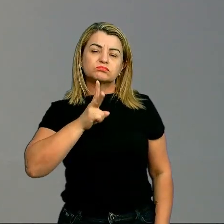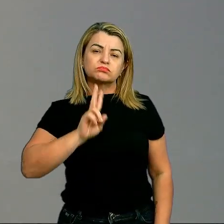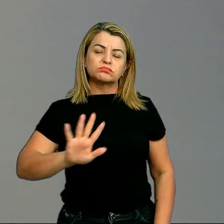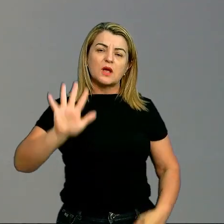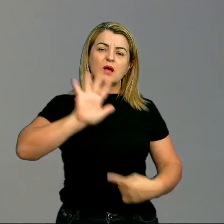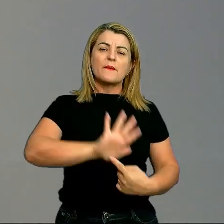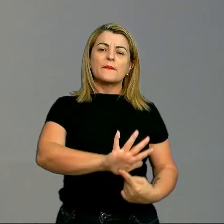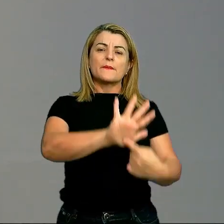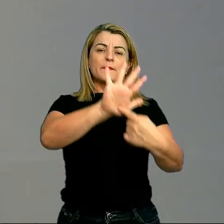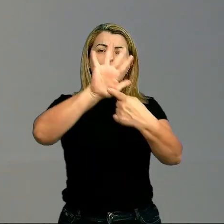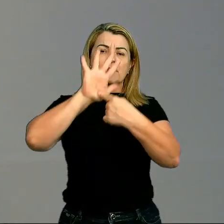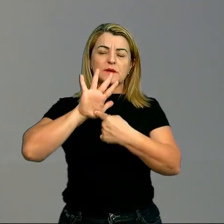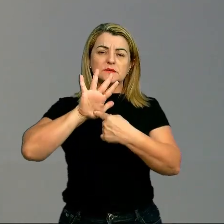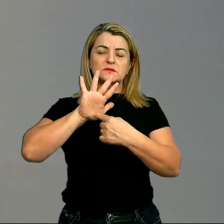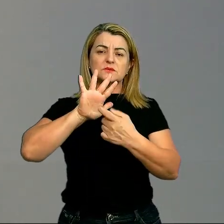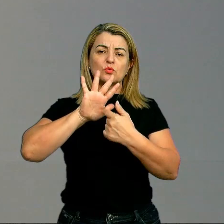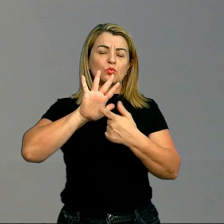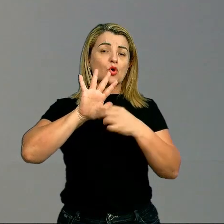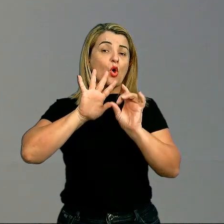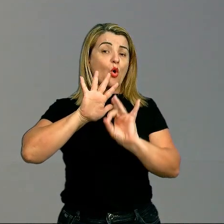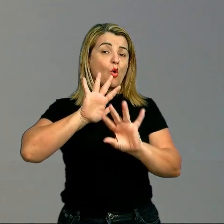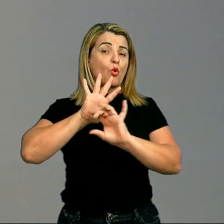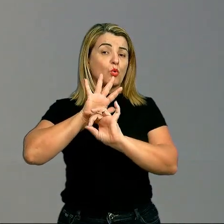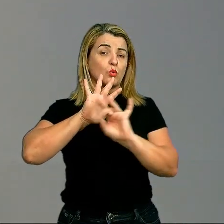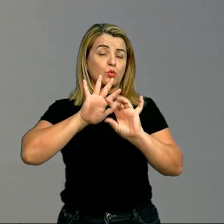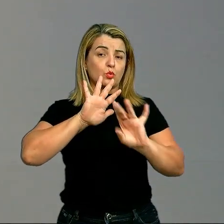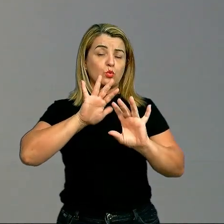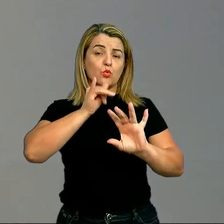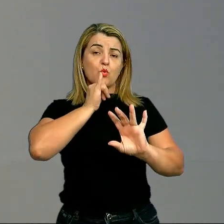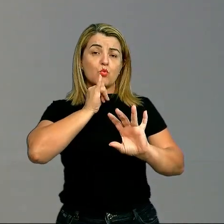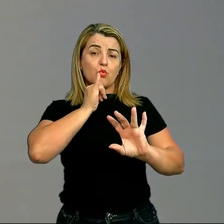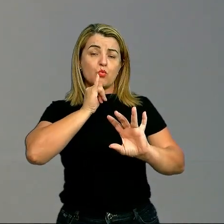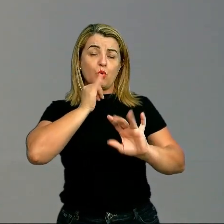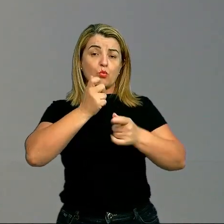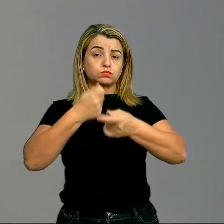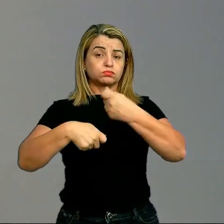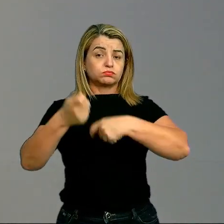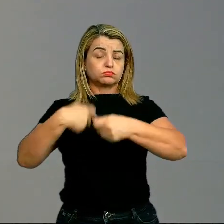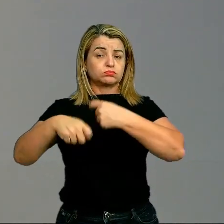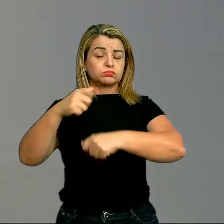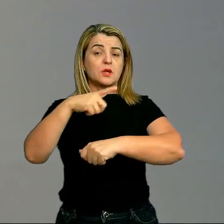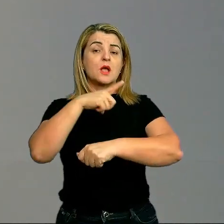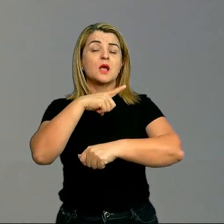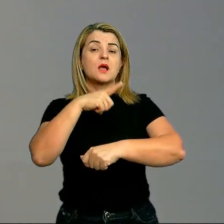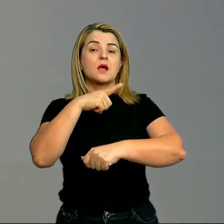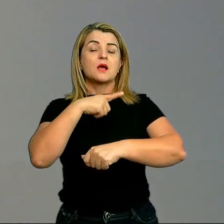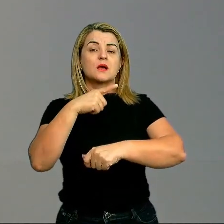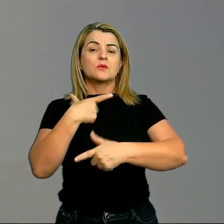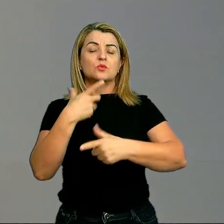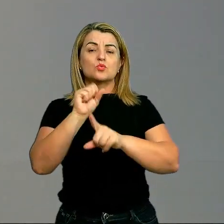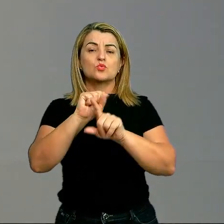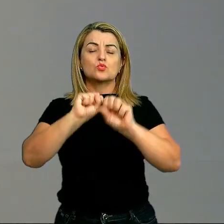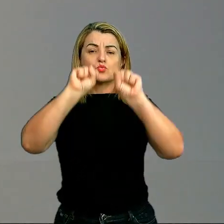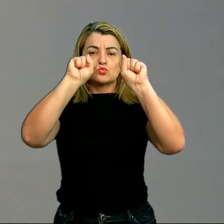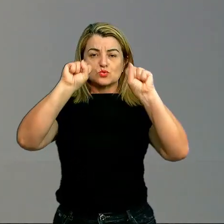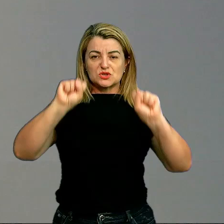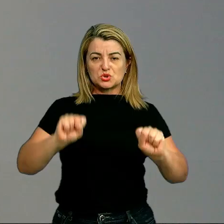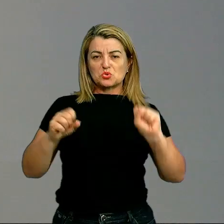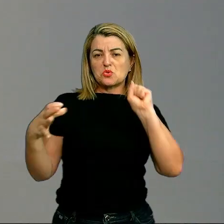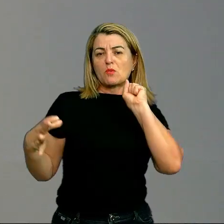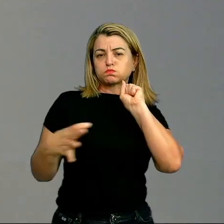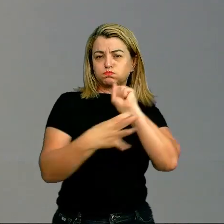essa bandeira de que somente no modelo capitalista que teria-se ali um sistema